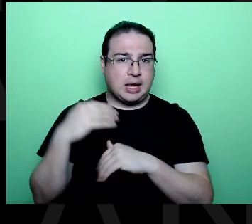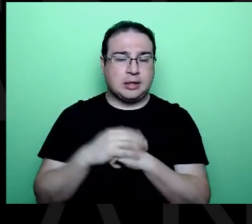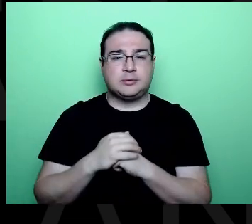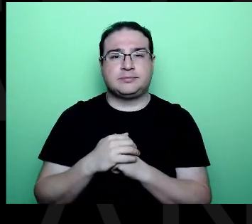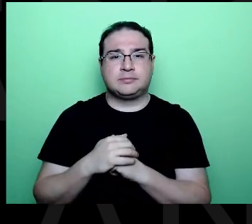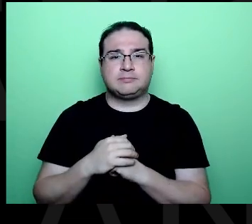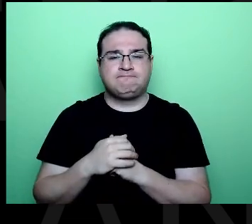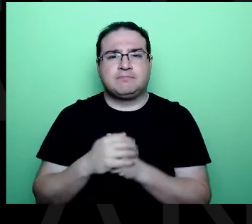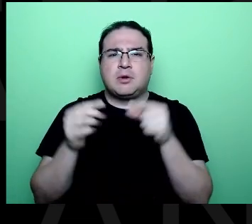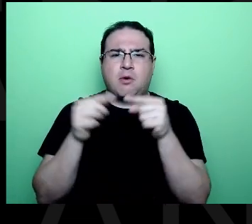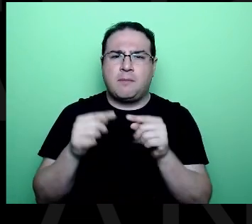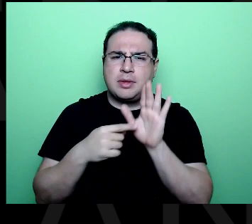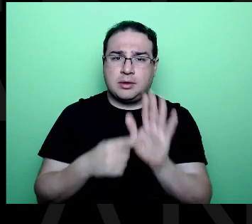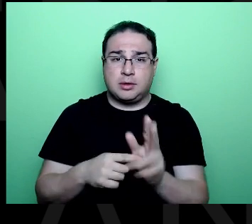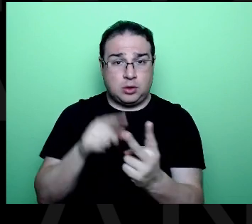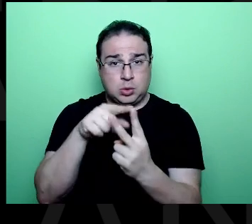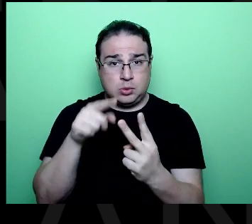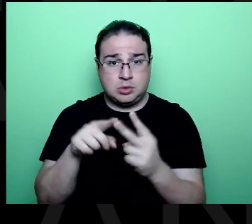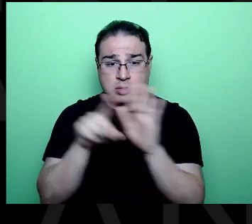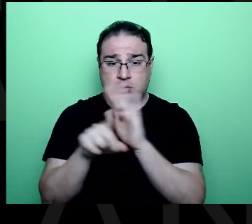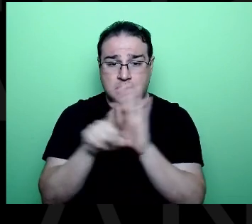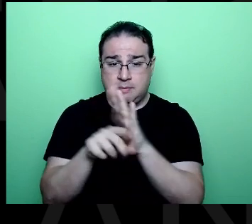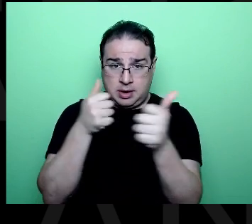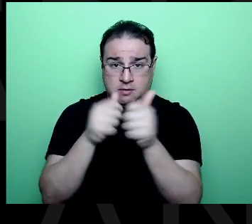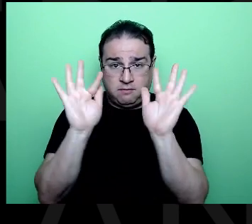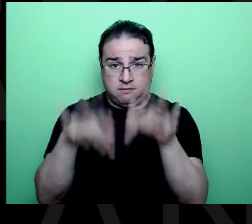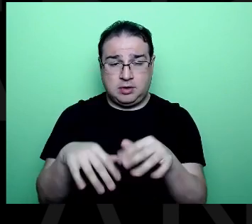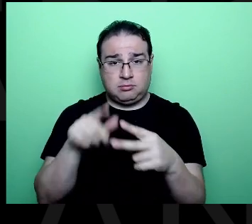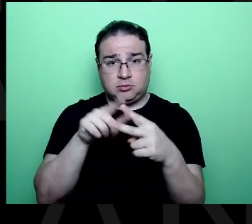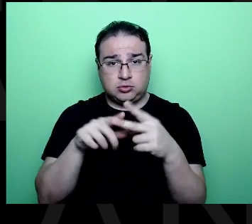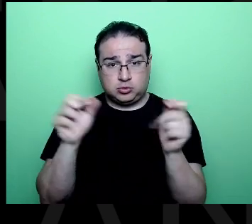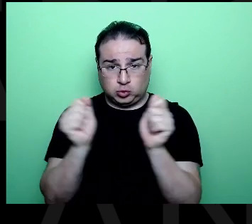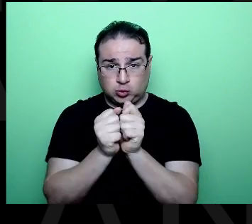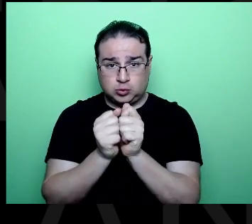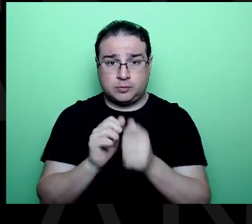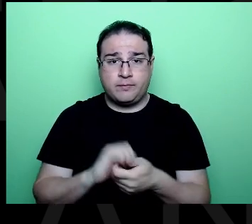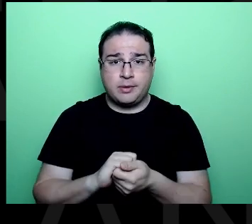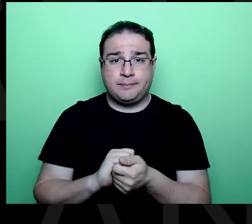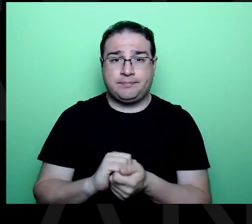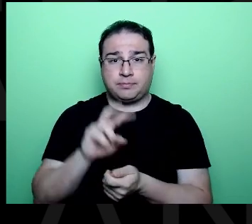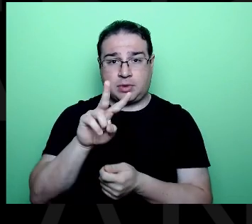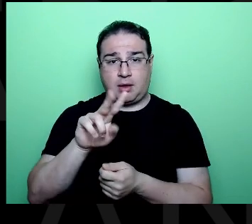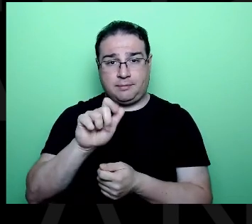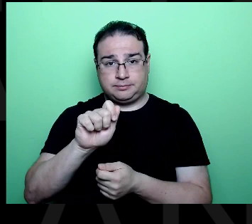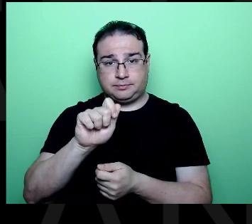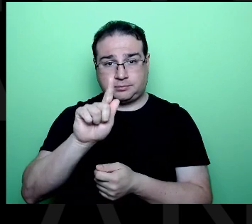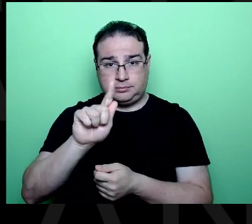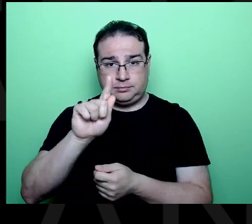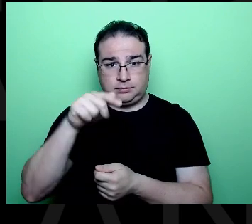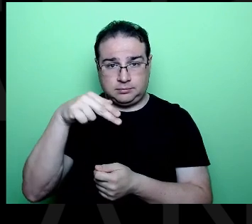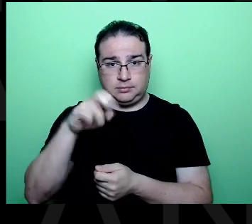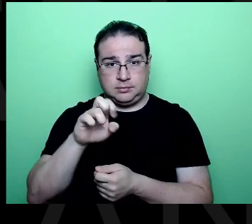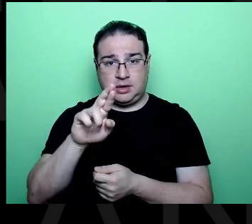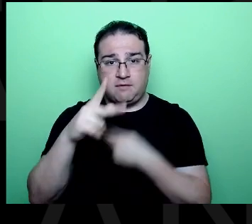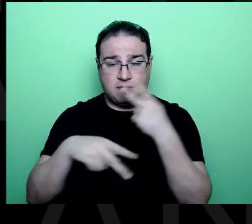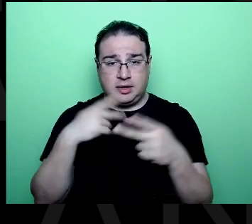papo, eu quero emendar aqui duas perguntas para vocês. O Wagner estava falando